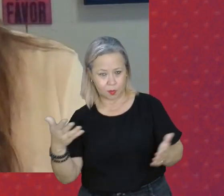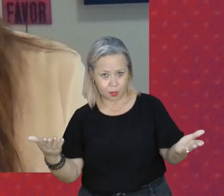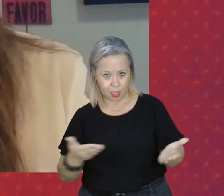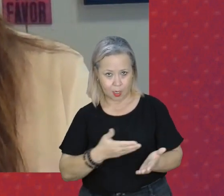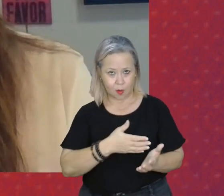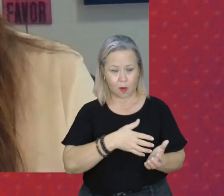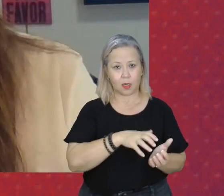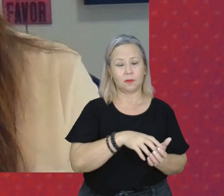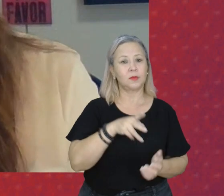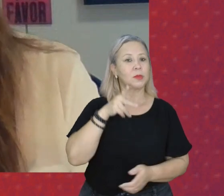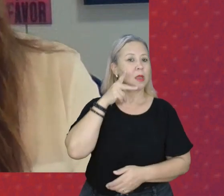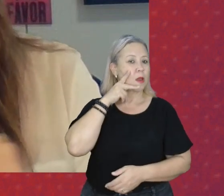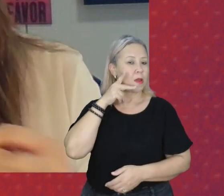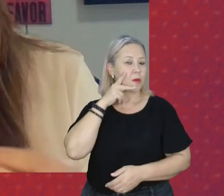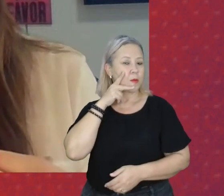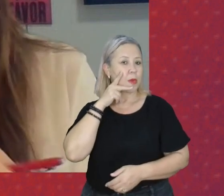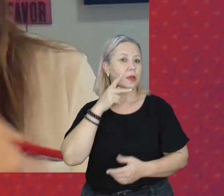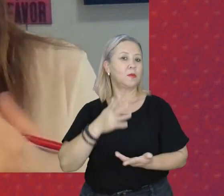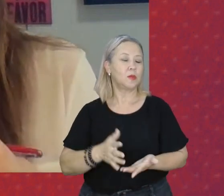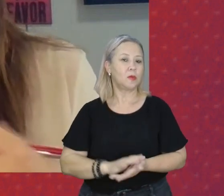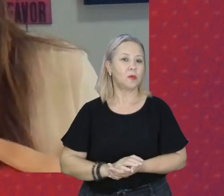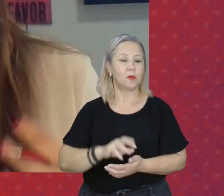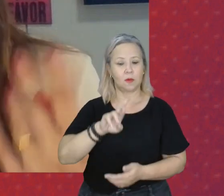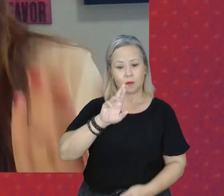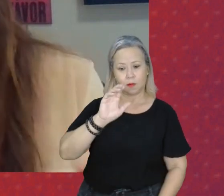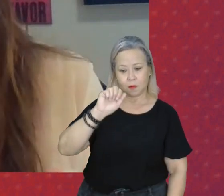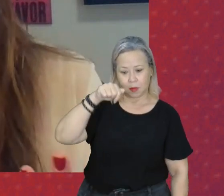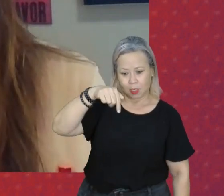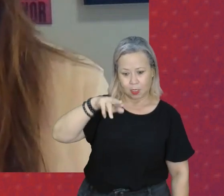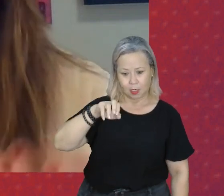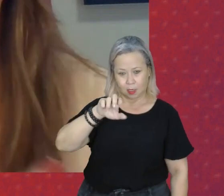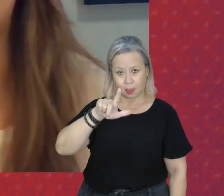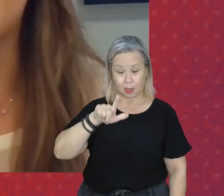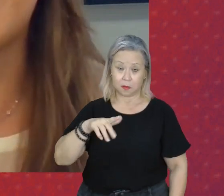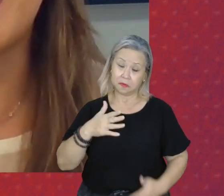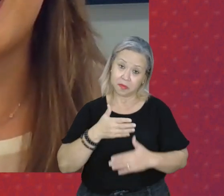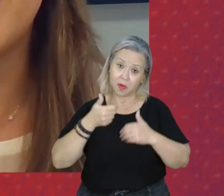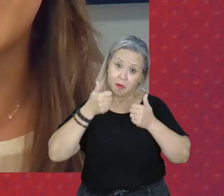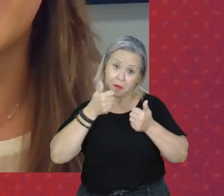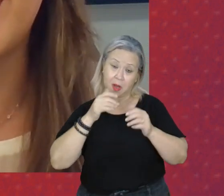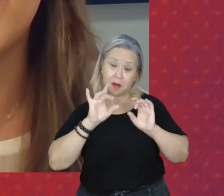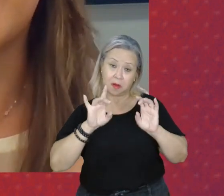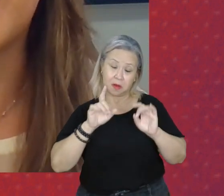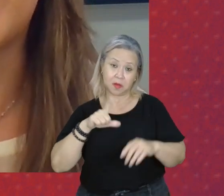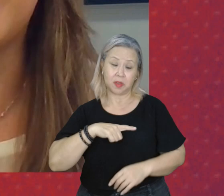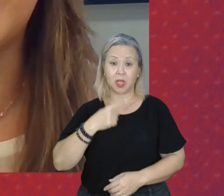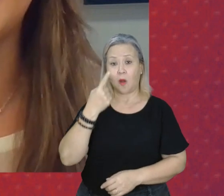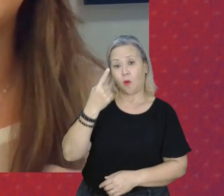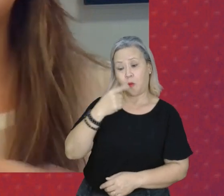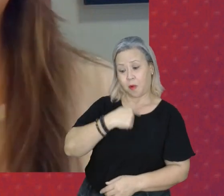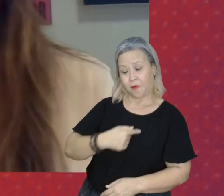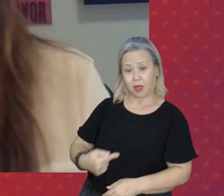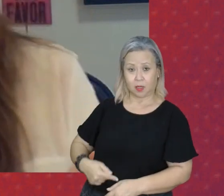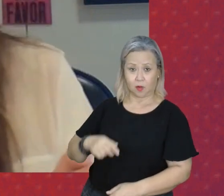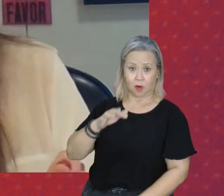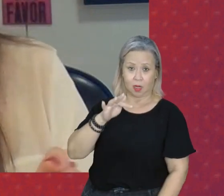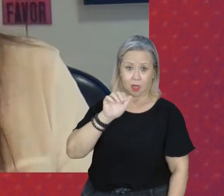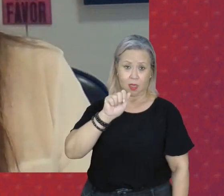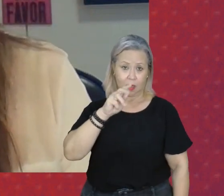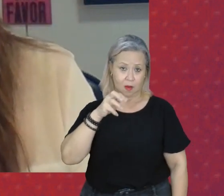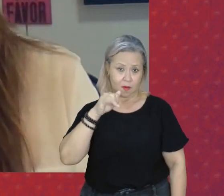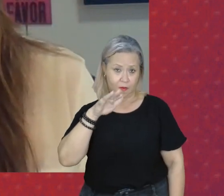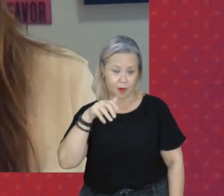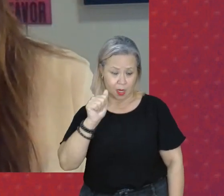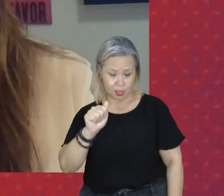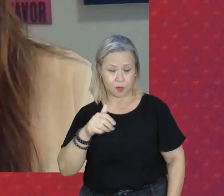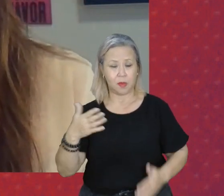Pernambuco, a Raquel Lira. Houve um avanço, porque só tinha a Fátima Bezerra sozinha de governadora, e agora a gente vai ter